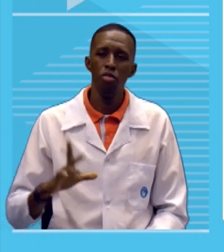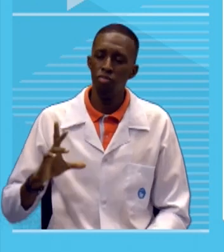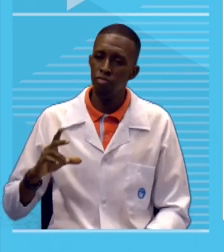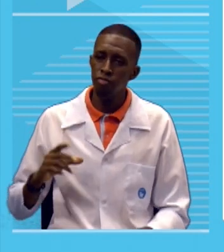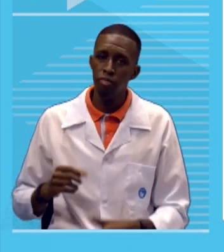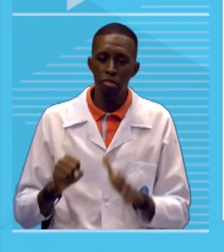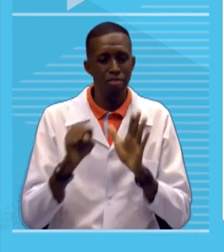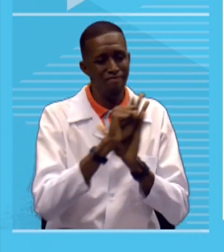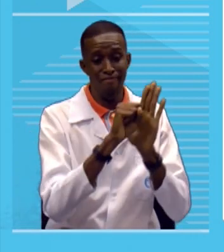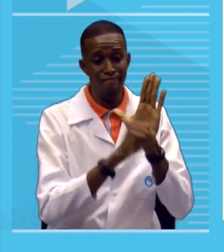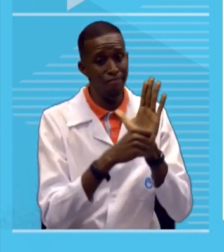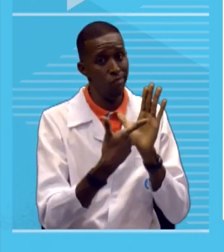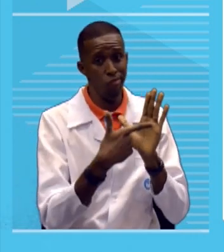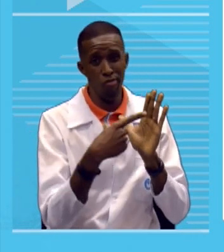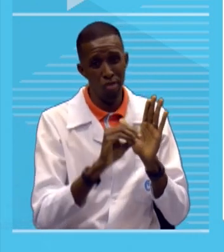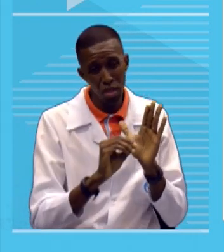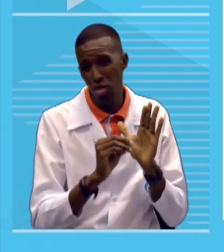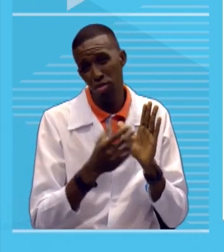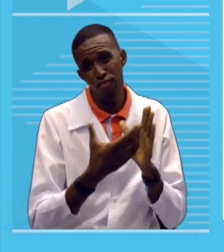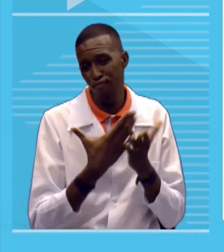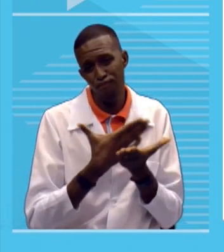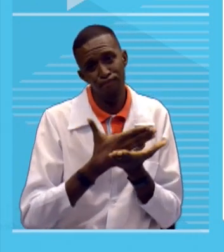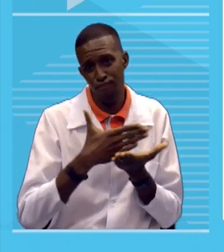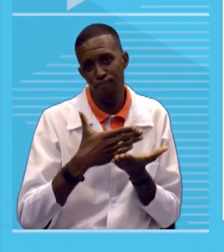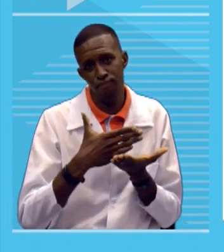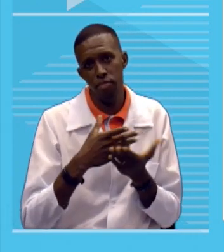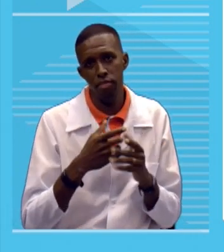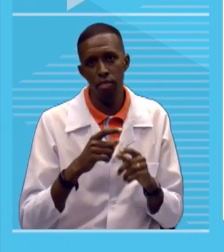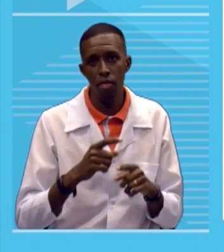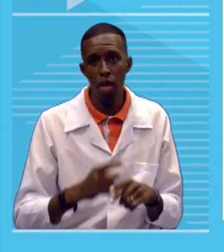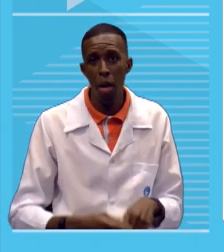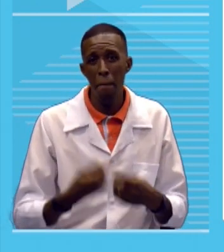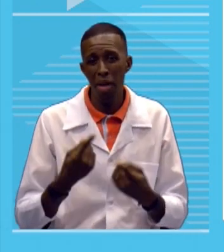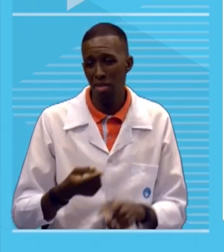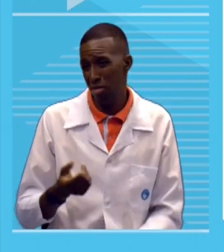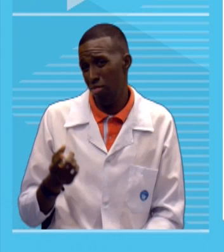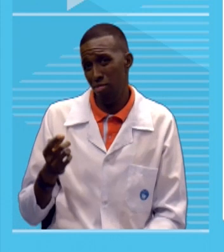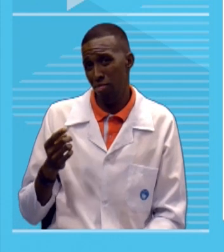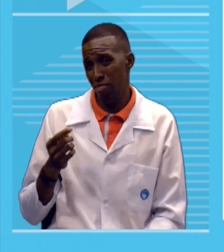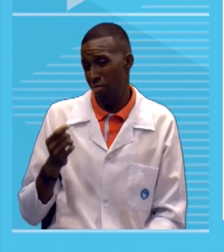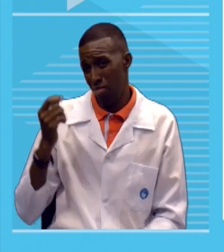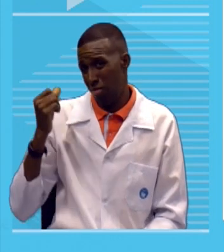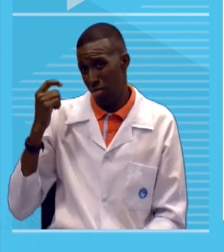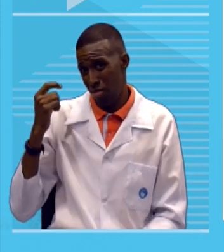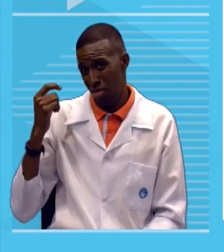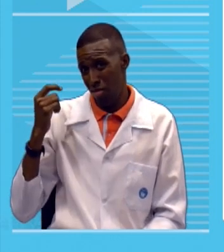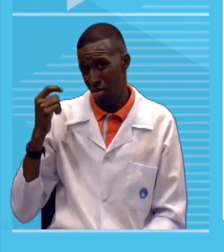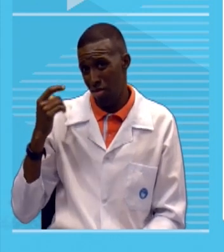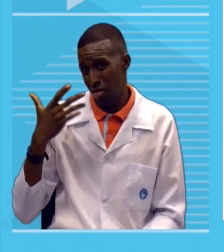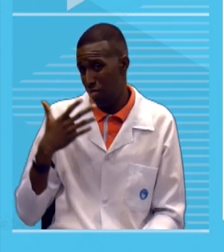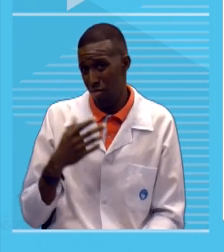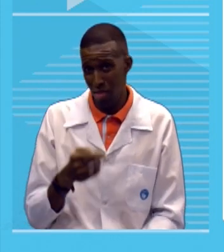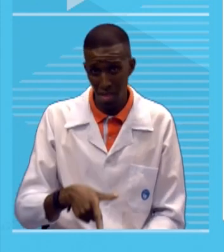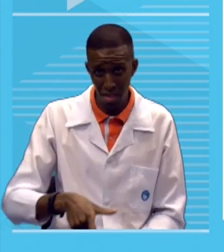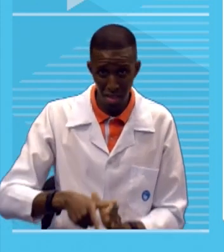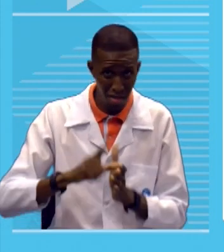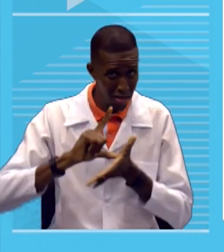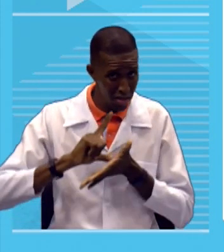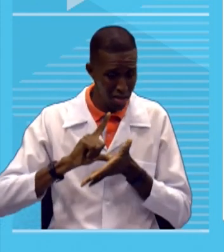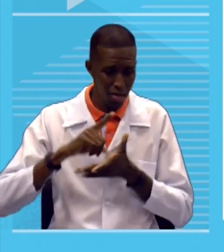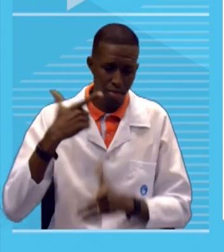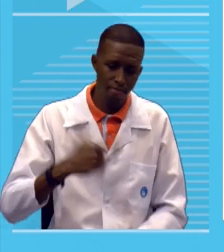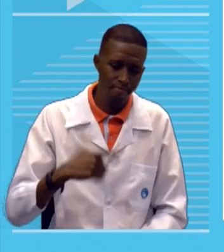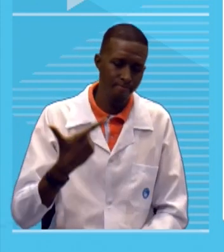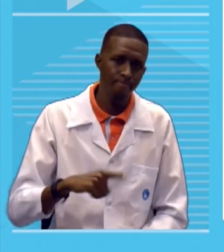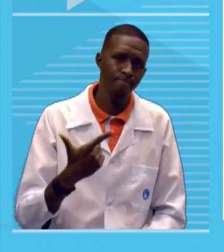partir do século XX. Então aqui no Brasil nós podemos considerar que existem essas duas diferenças, essas